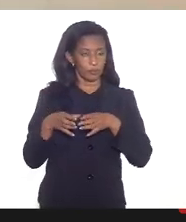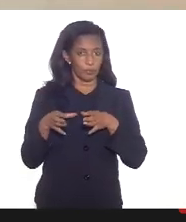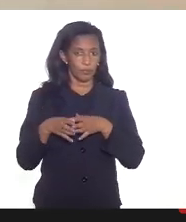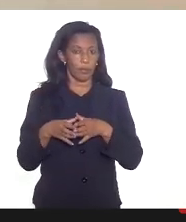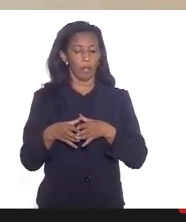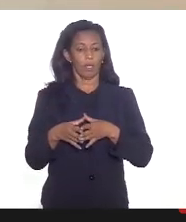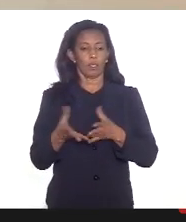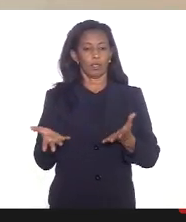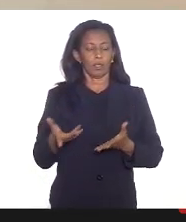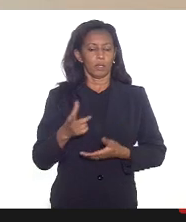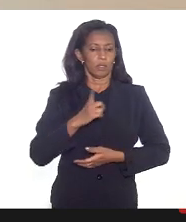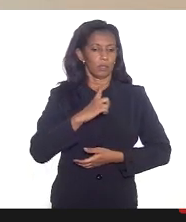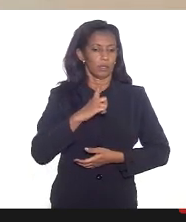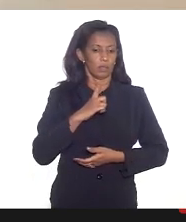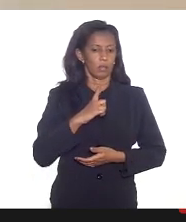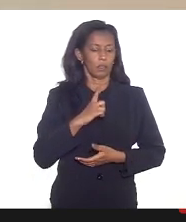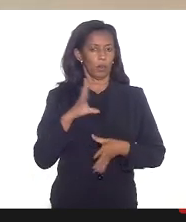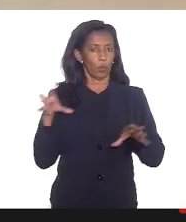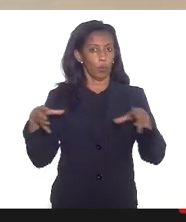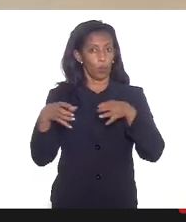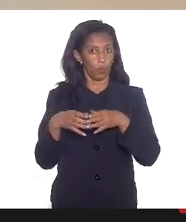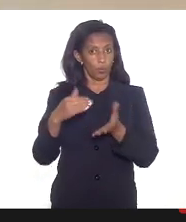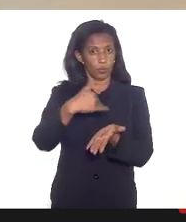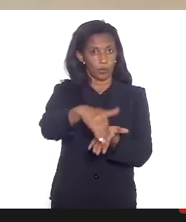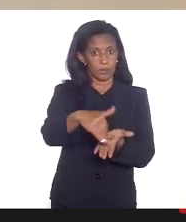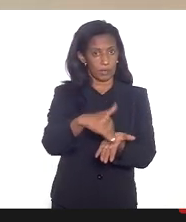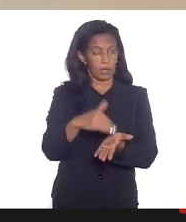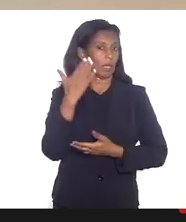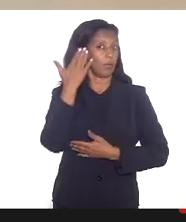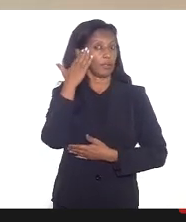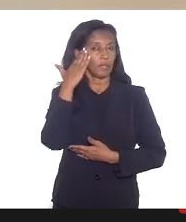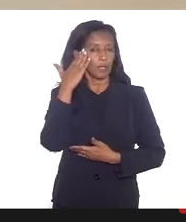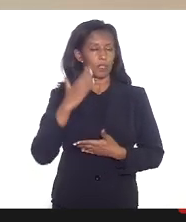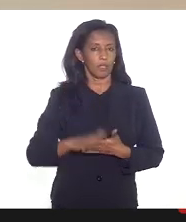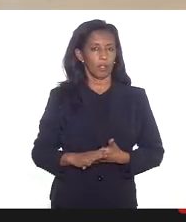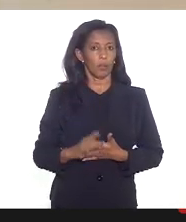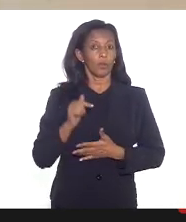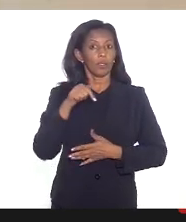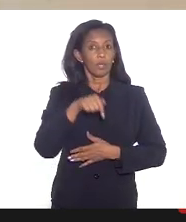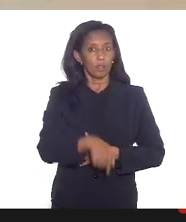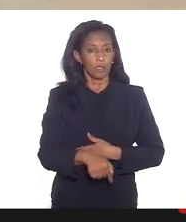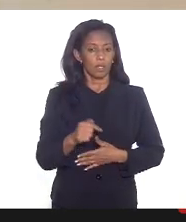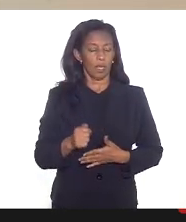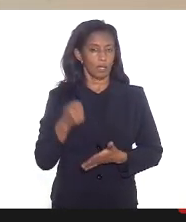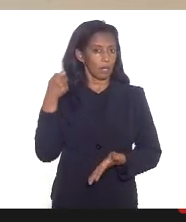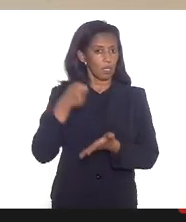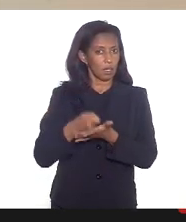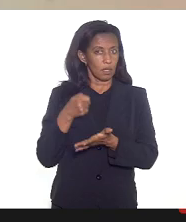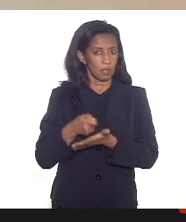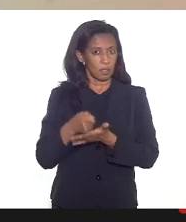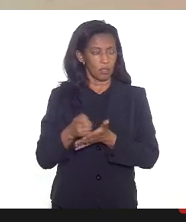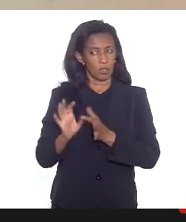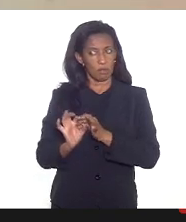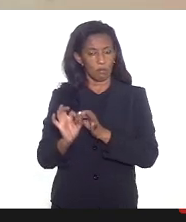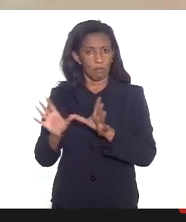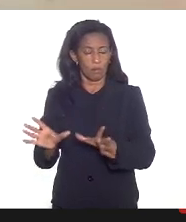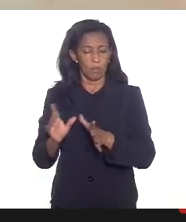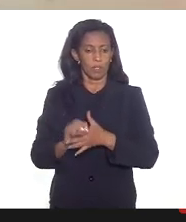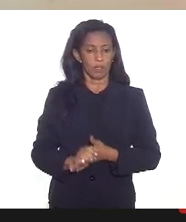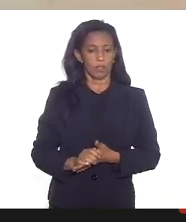entendemos né o conjunto de secretários também entendeu que esse essa exigência da deliberação